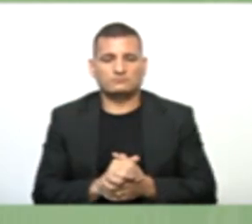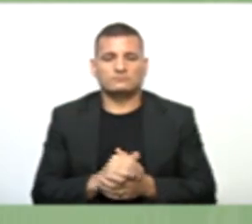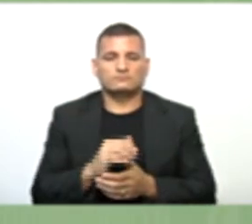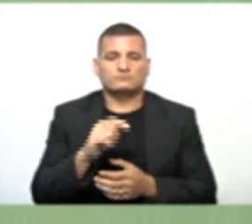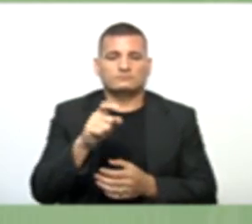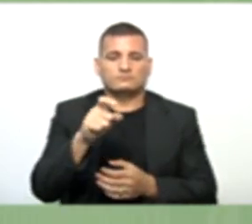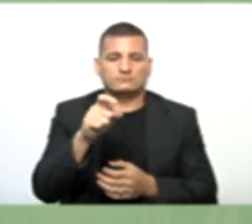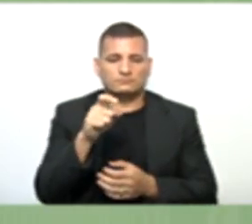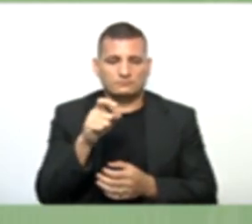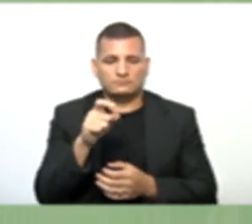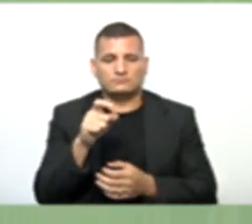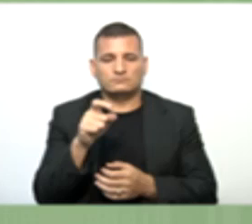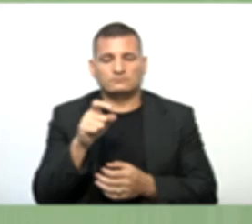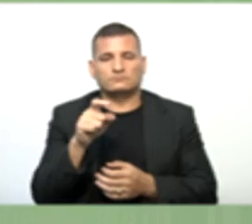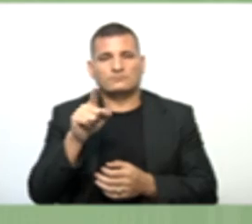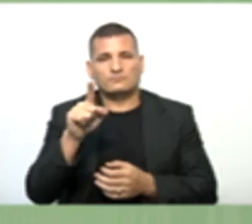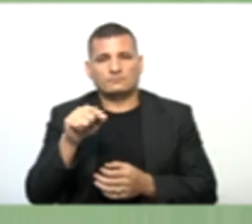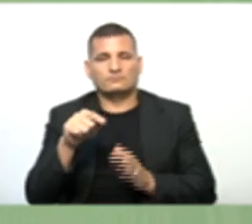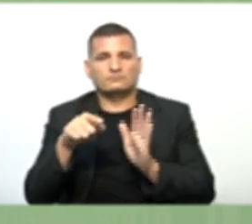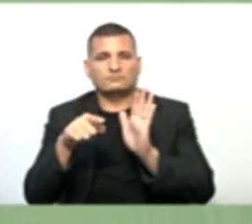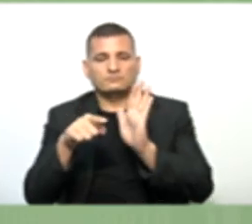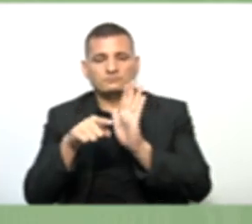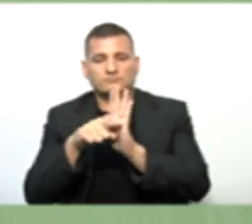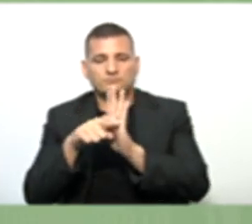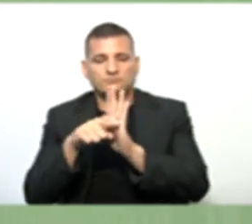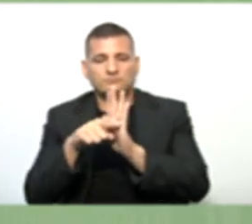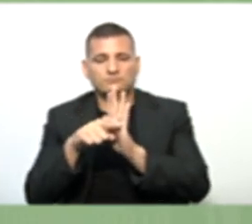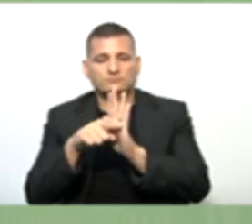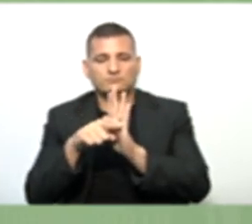x é negativo.